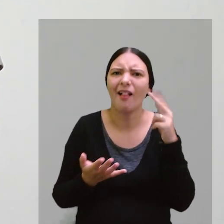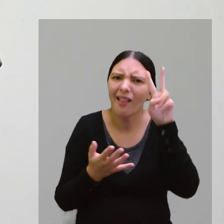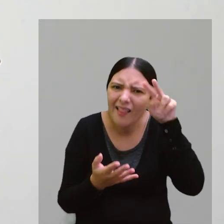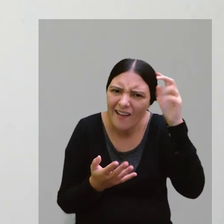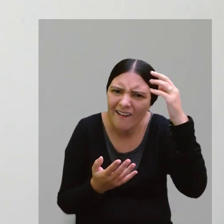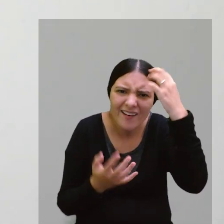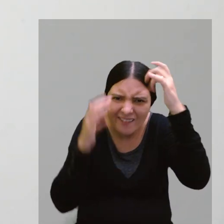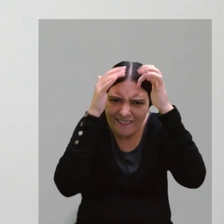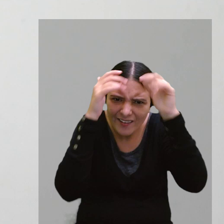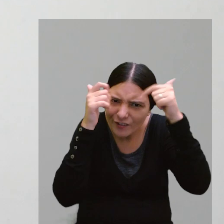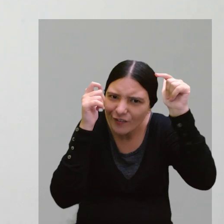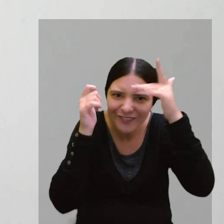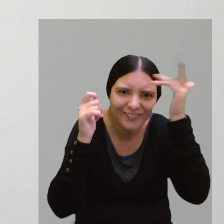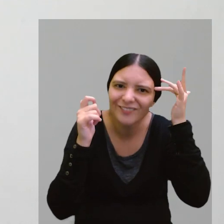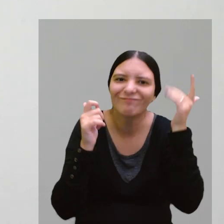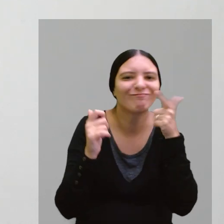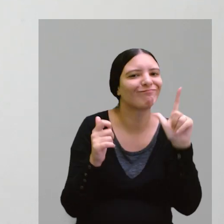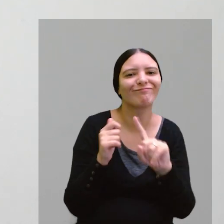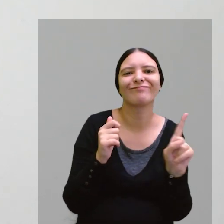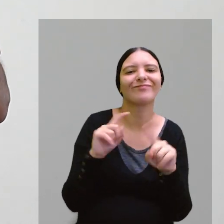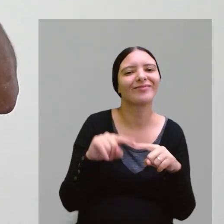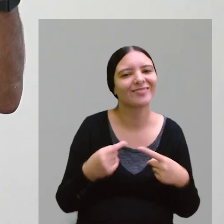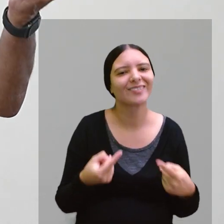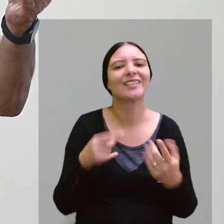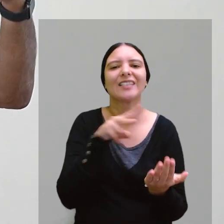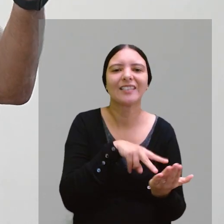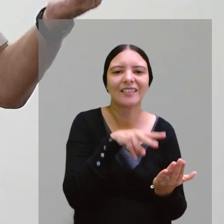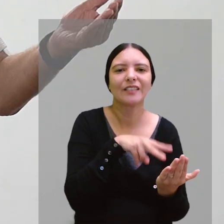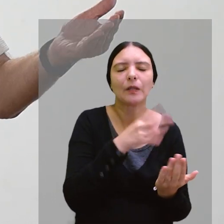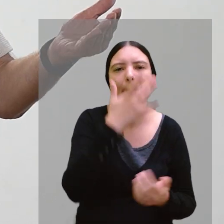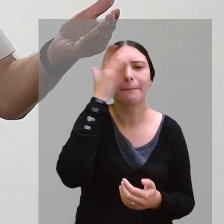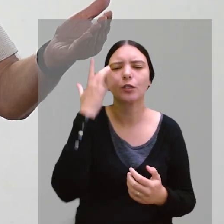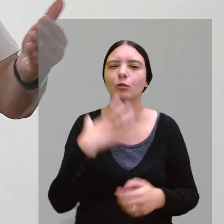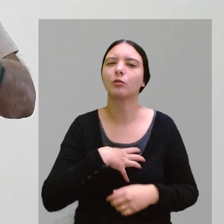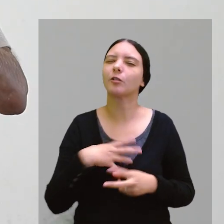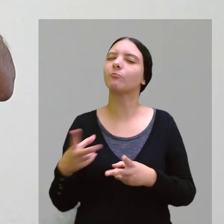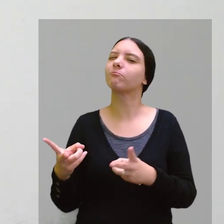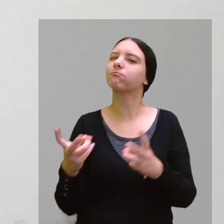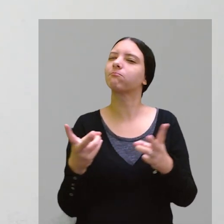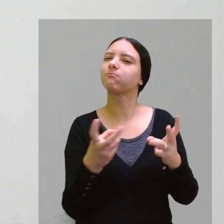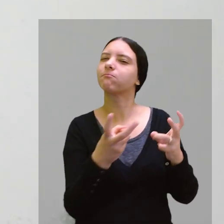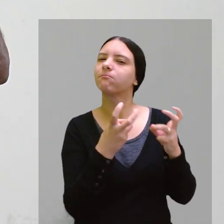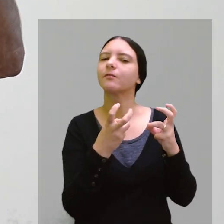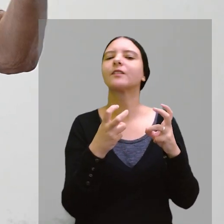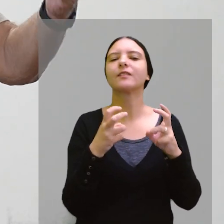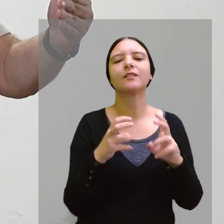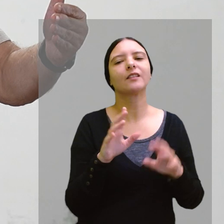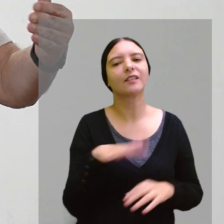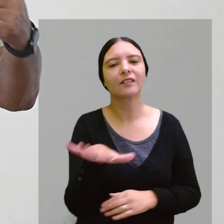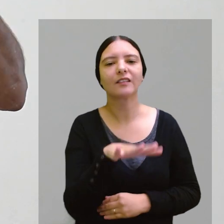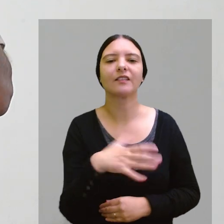porém, você vai aprendendo através da leitura como que reagem as pessoas, e através dessa reação